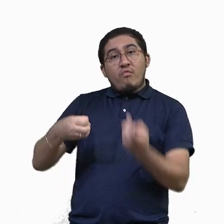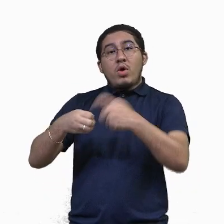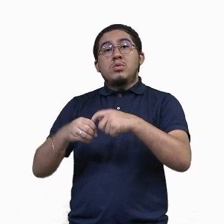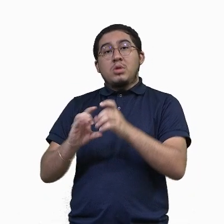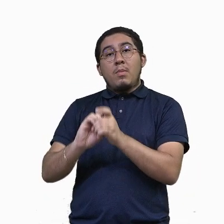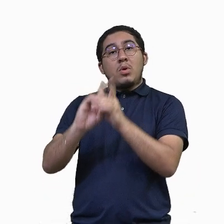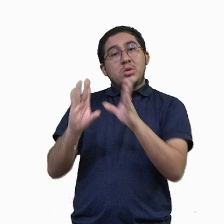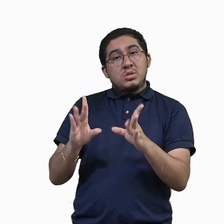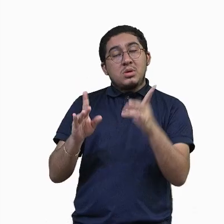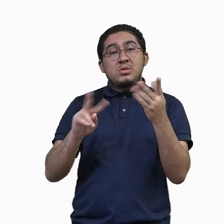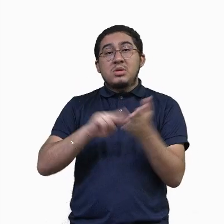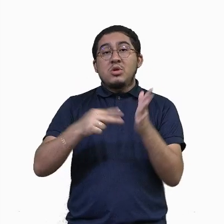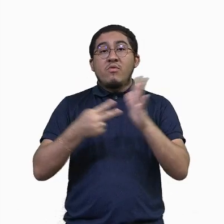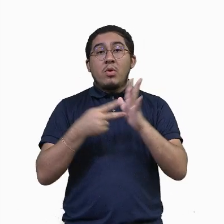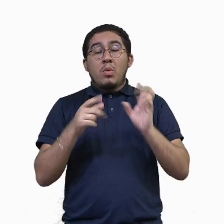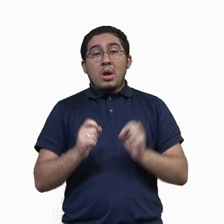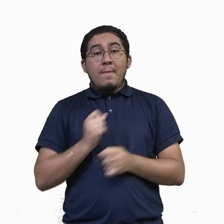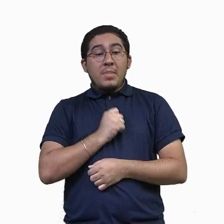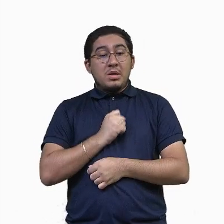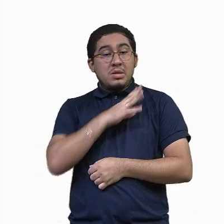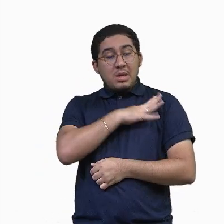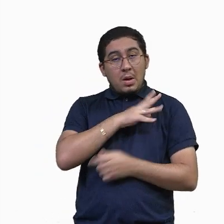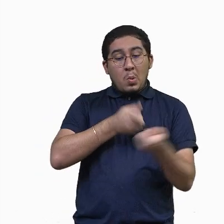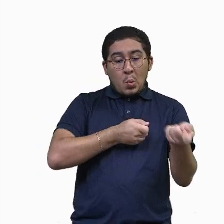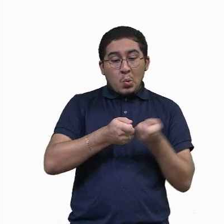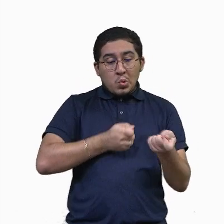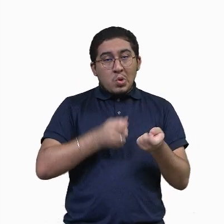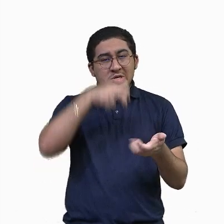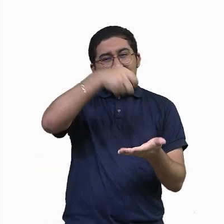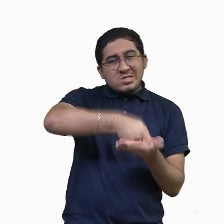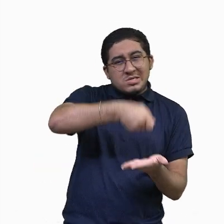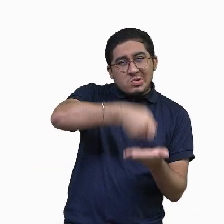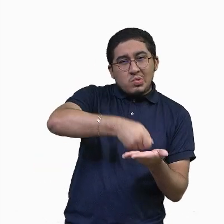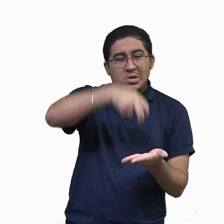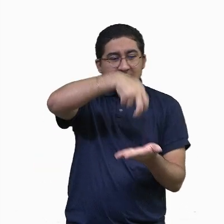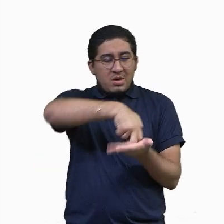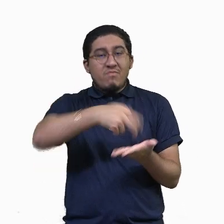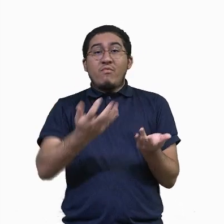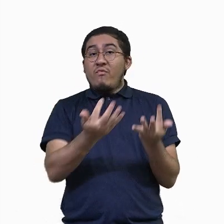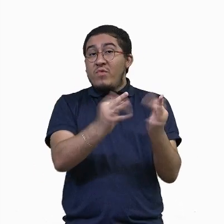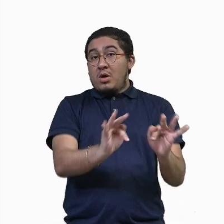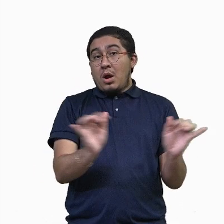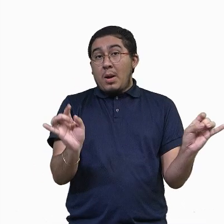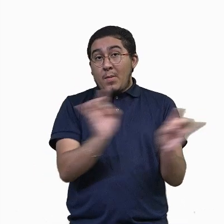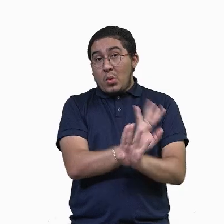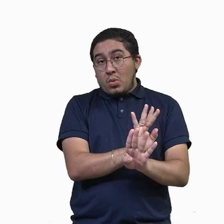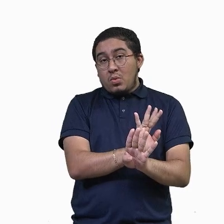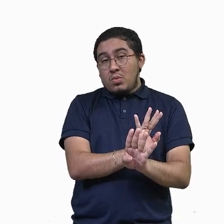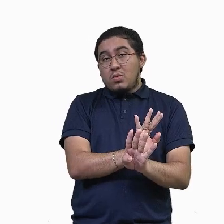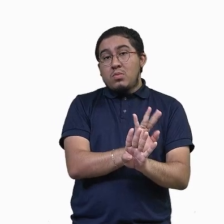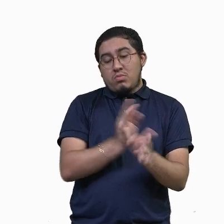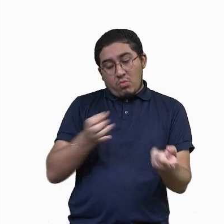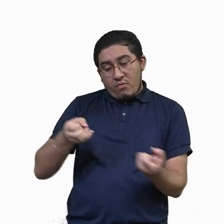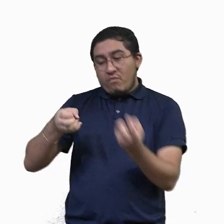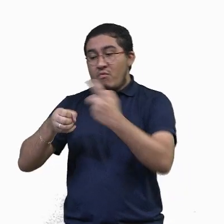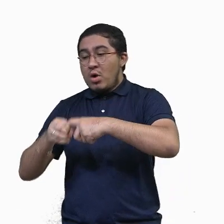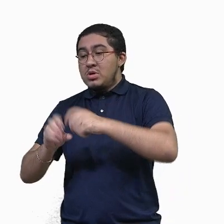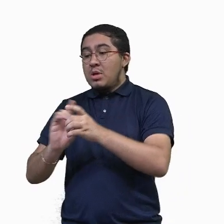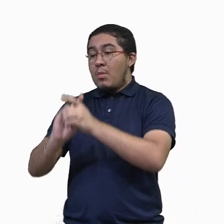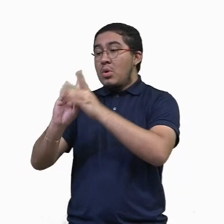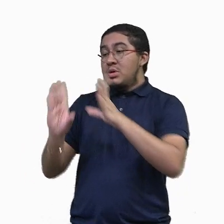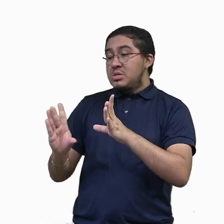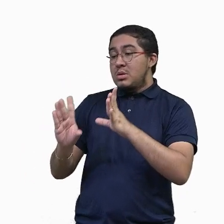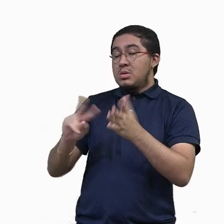de fim das ditaduras militares. Então, a superação das ditaduras e a volta da democracia criaram um